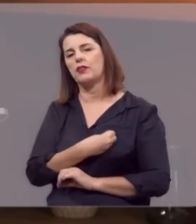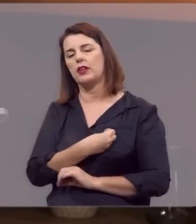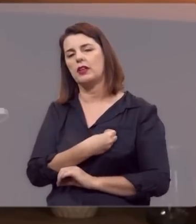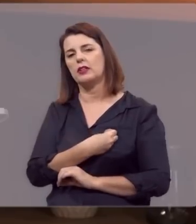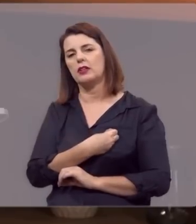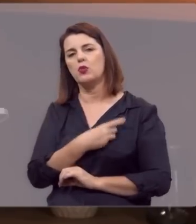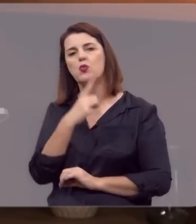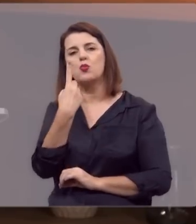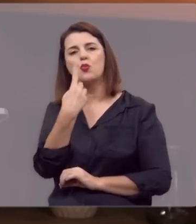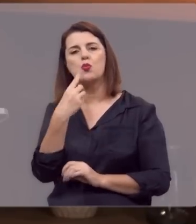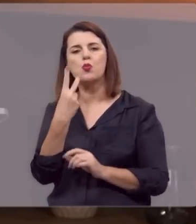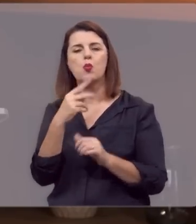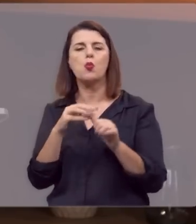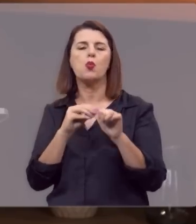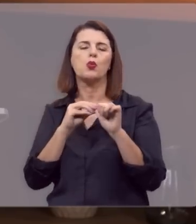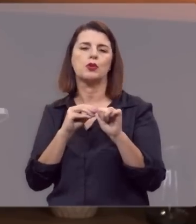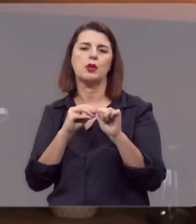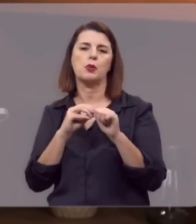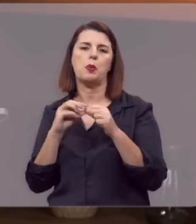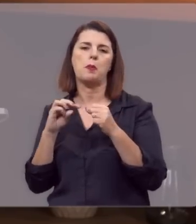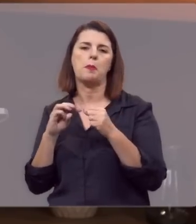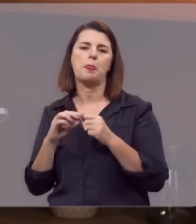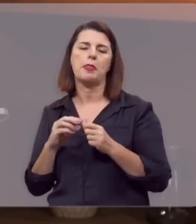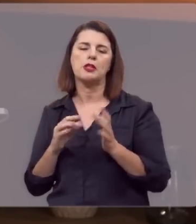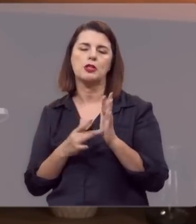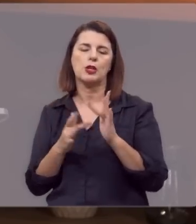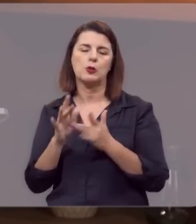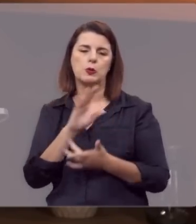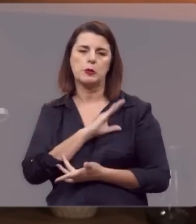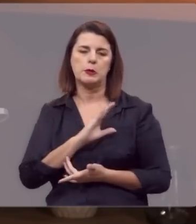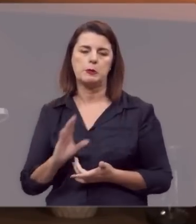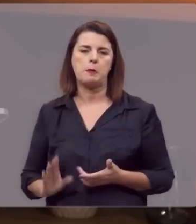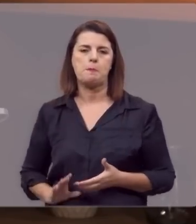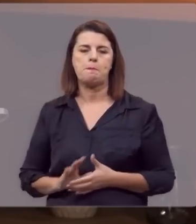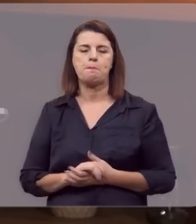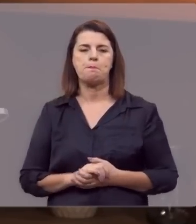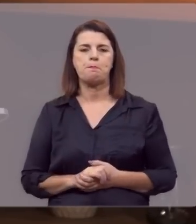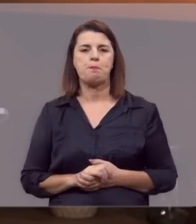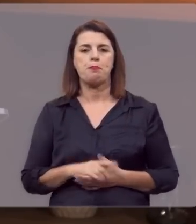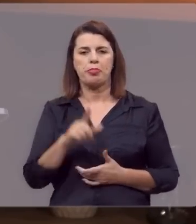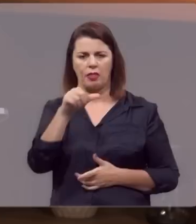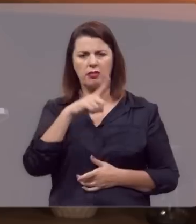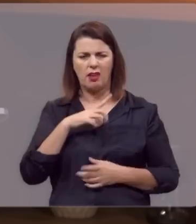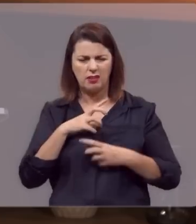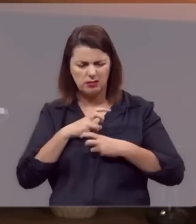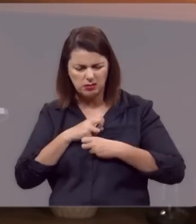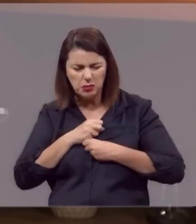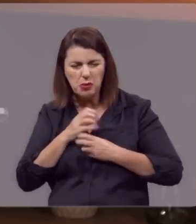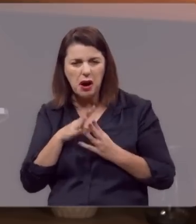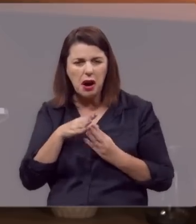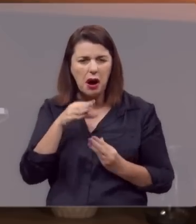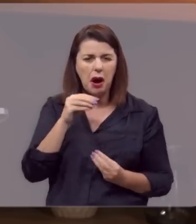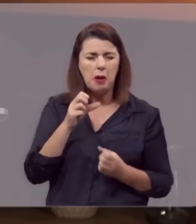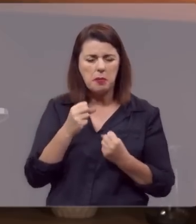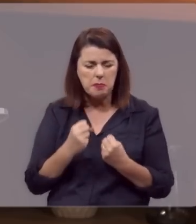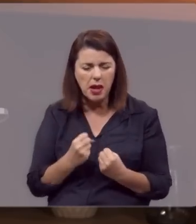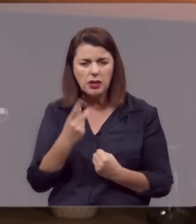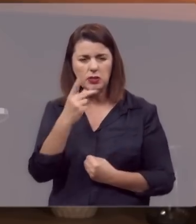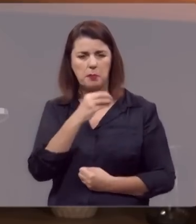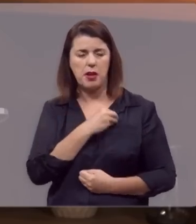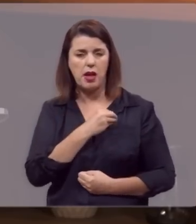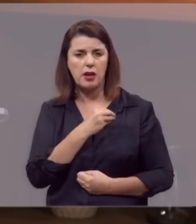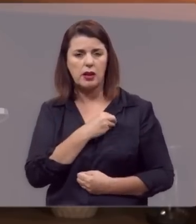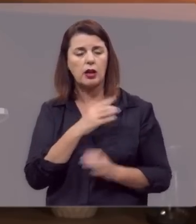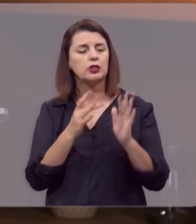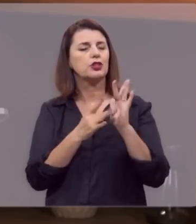os homens só existe um mediador, Jesus Cristo, o homem. Se você tem angústia na sua alma com o peso dos seus